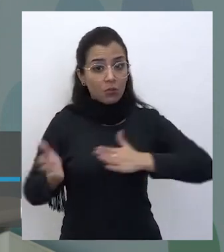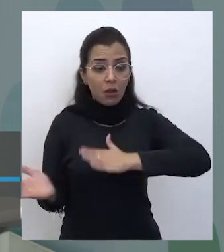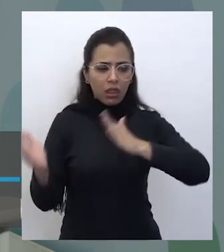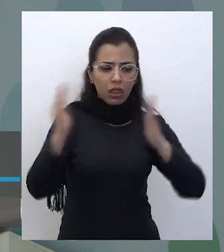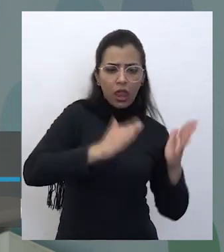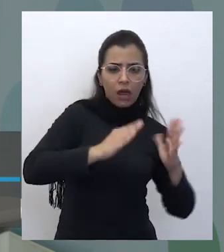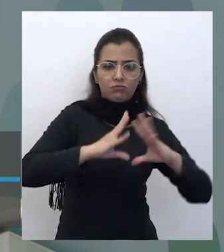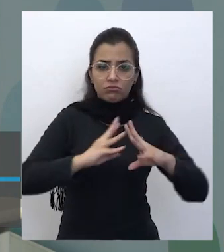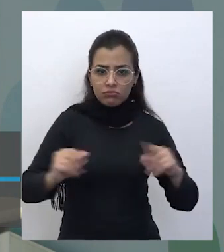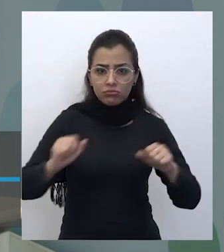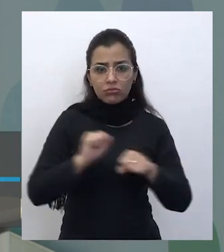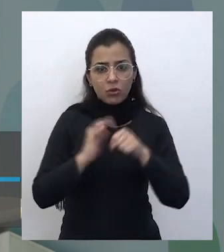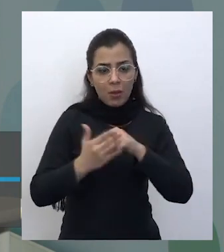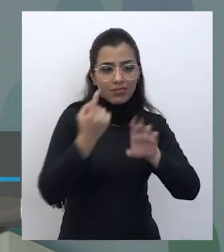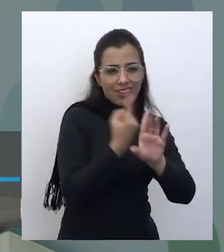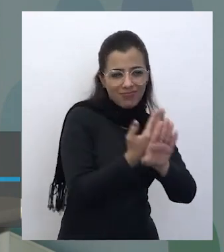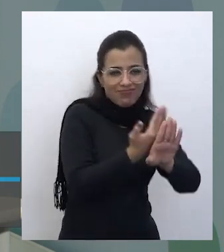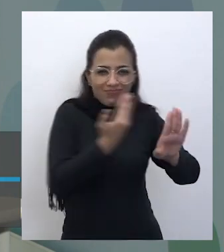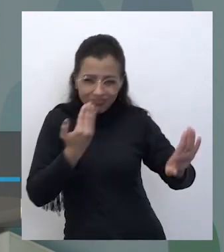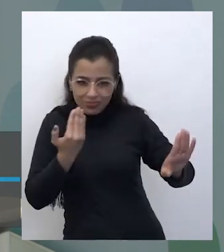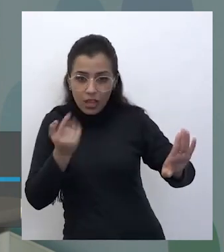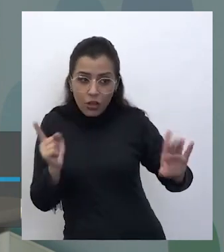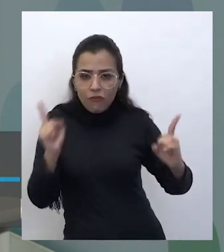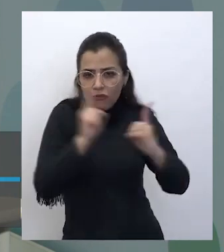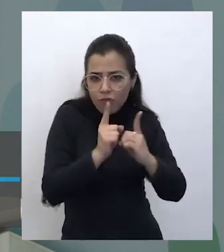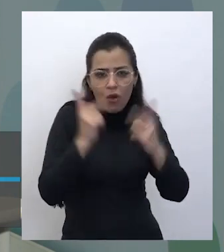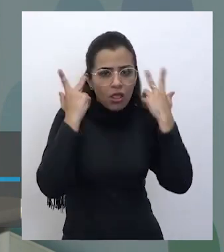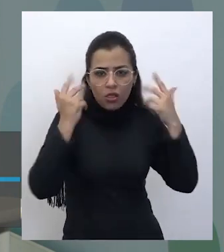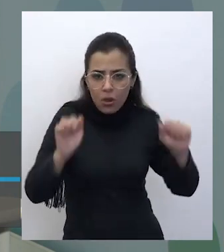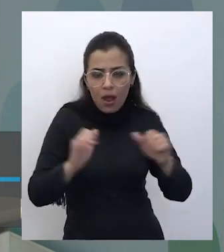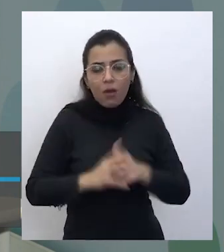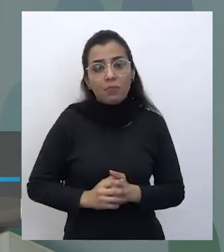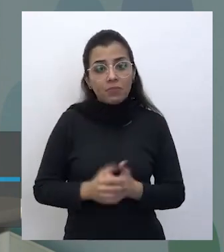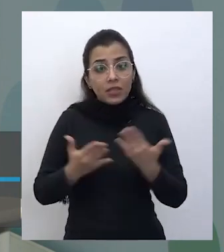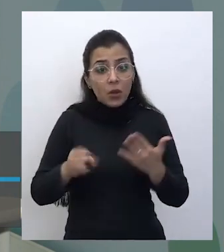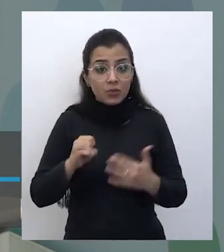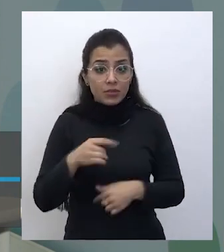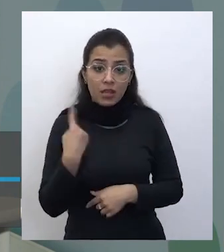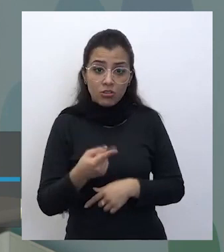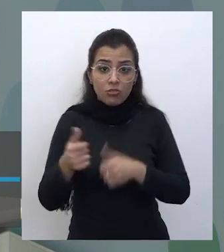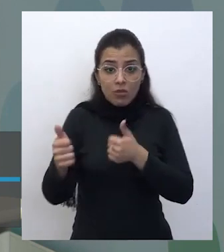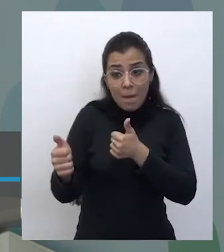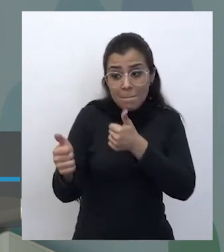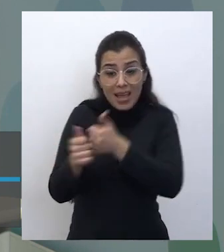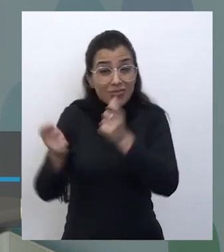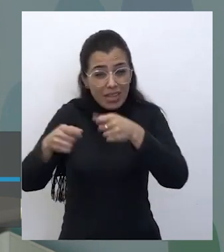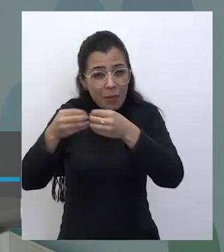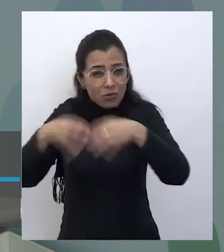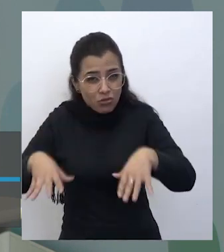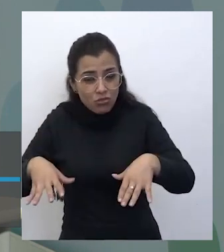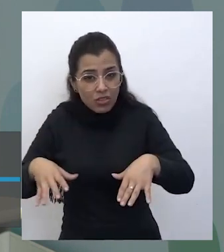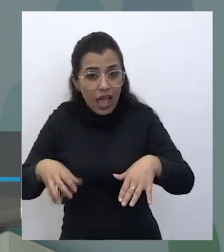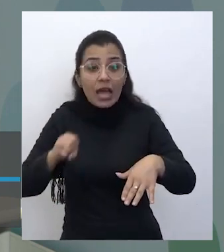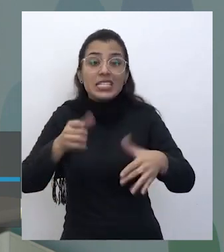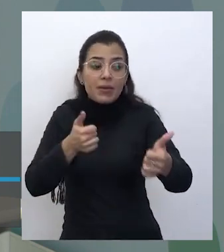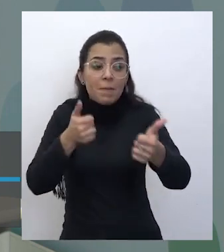essa situação de afastamento social. Da mesma forma que estamos próximos e podemos nos prejudicar de alguma forma, o fato de